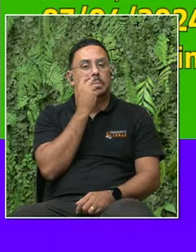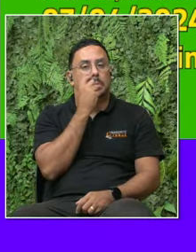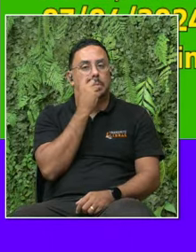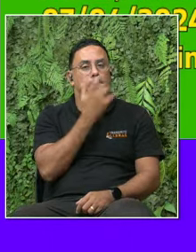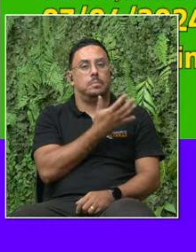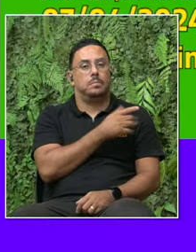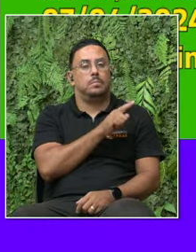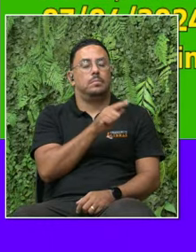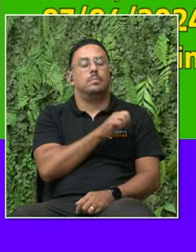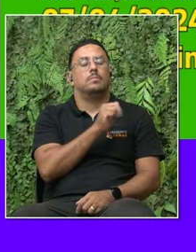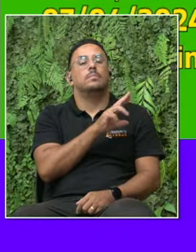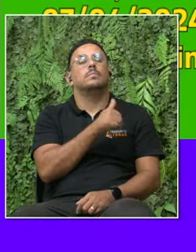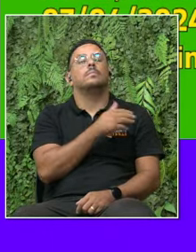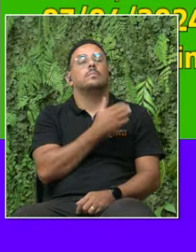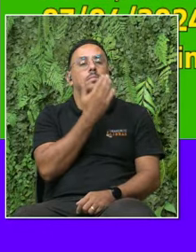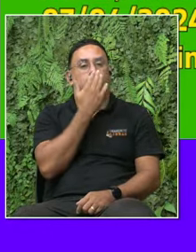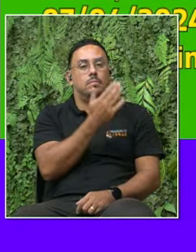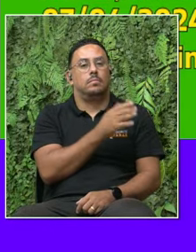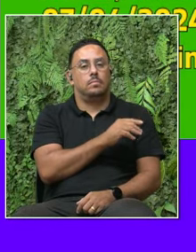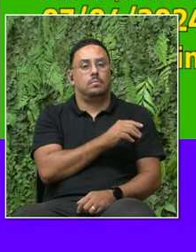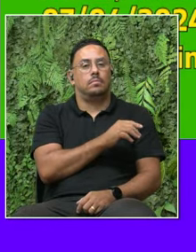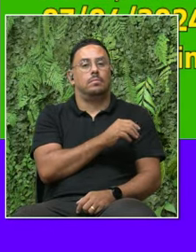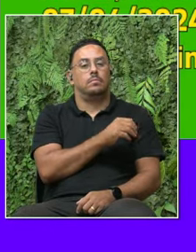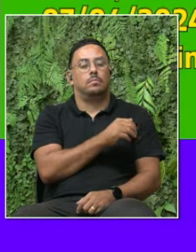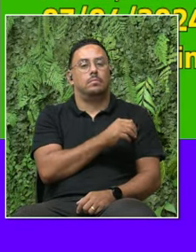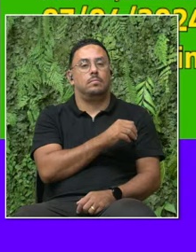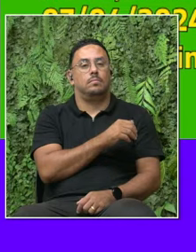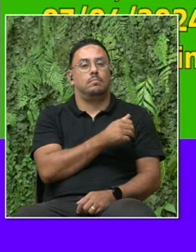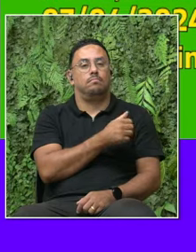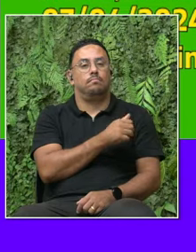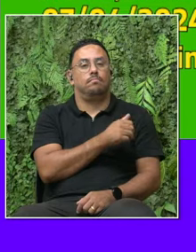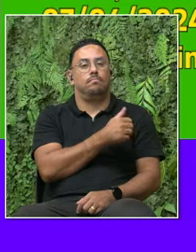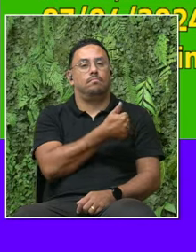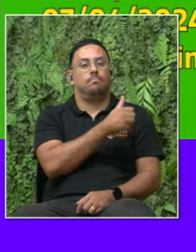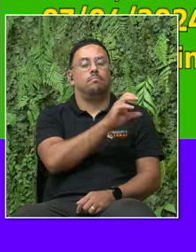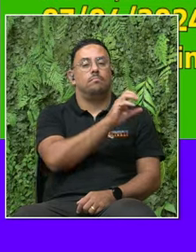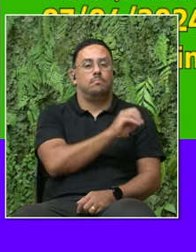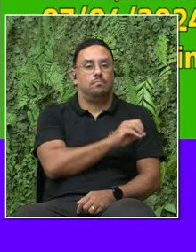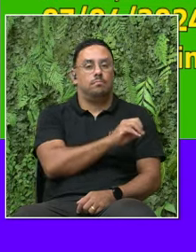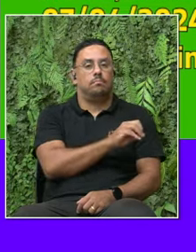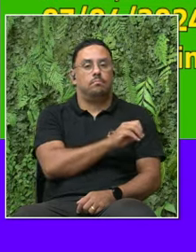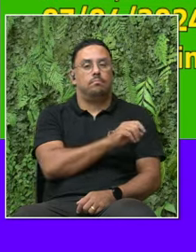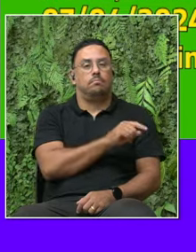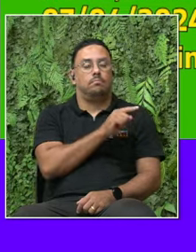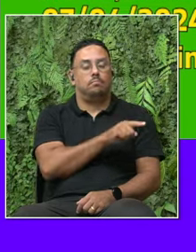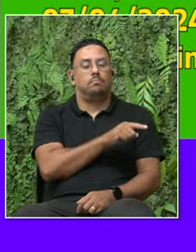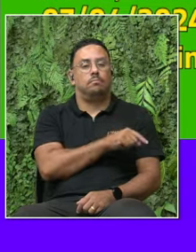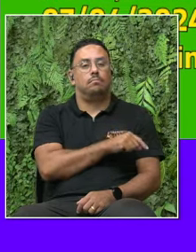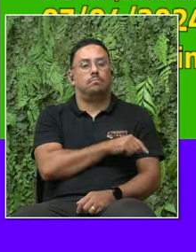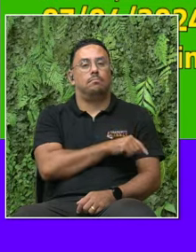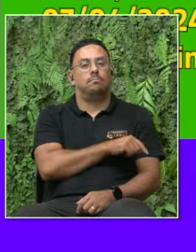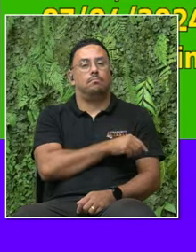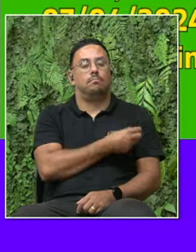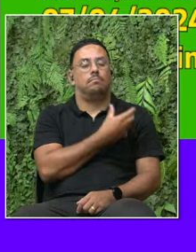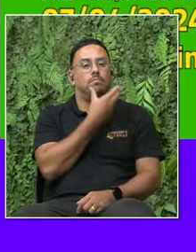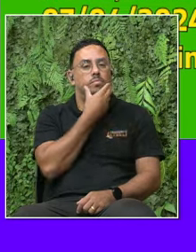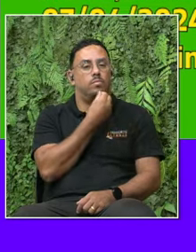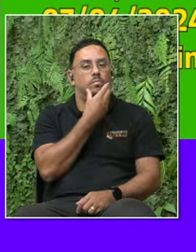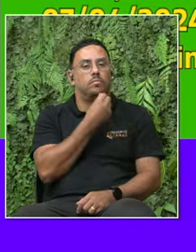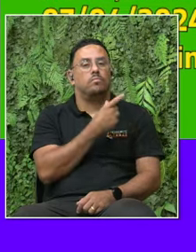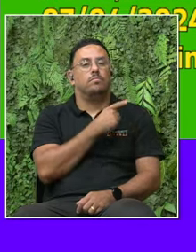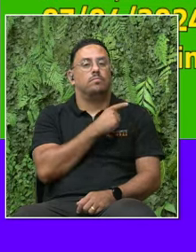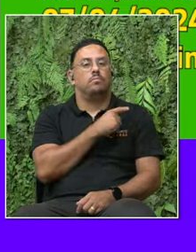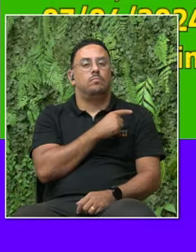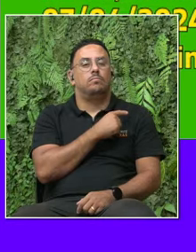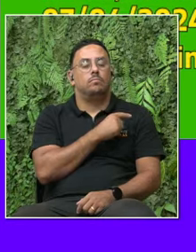Craque zaro na frente Paulinho é o dono da camisa número 10 e ele hein o homem que tem